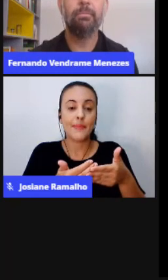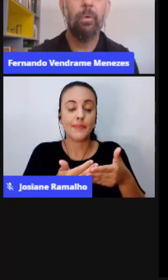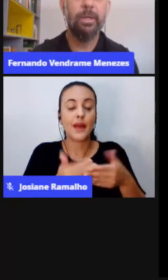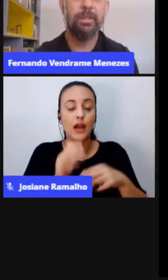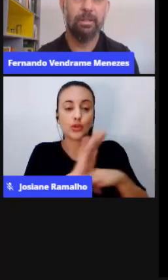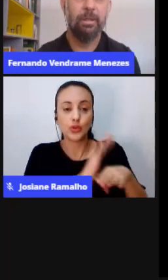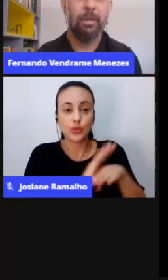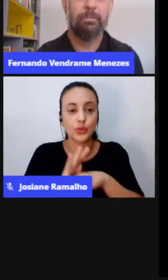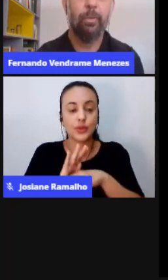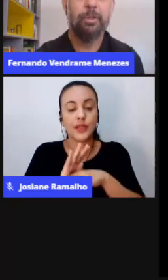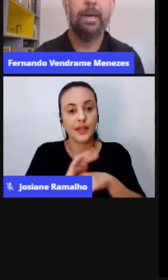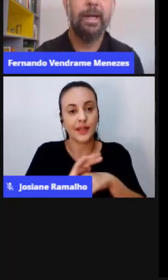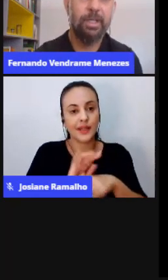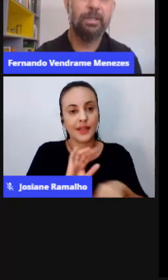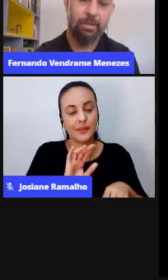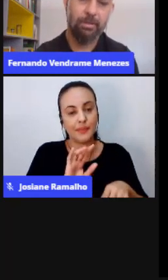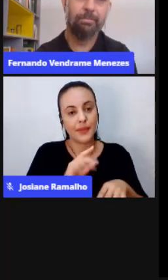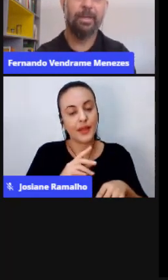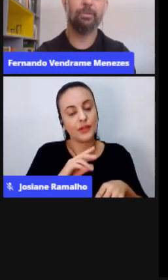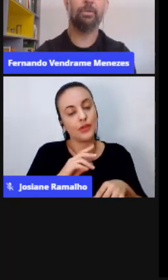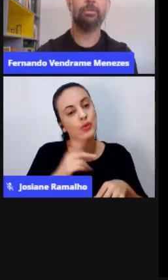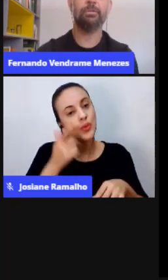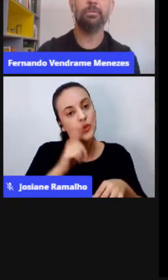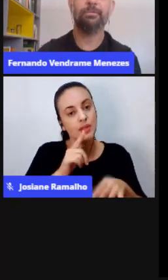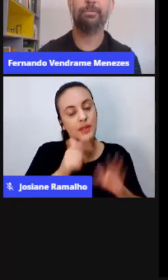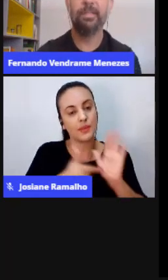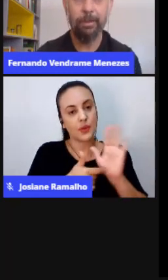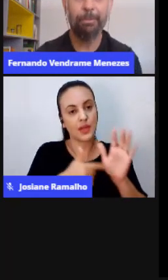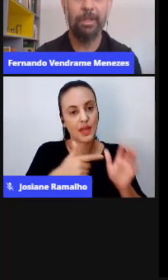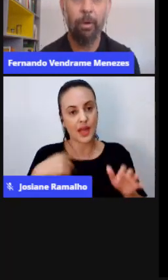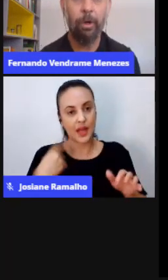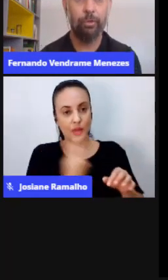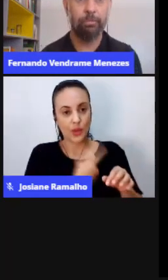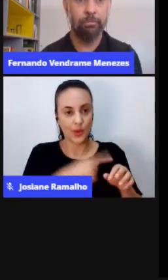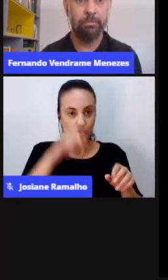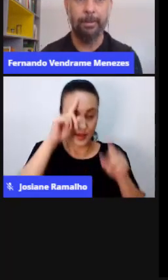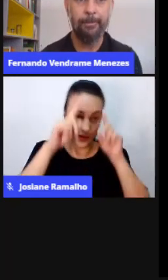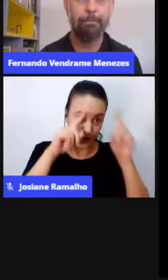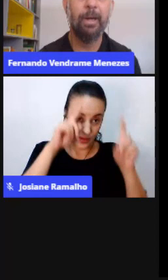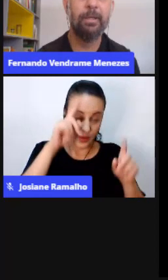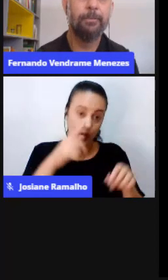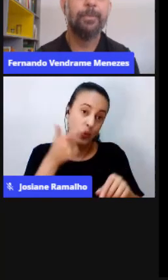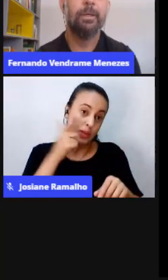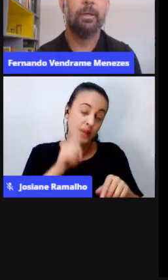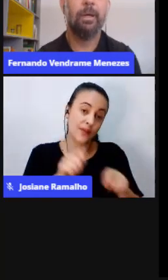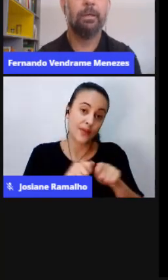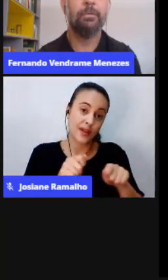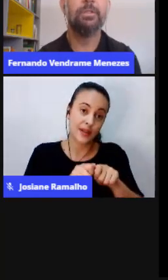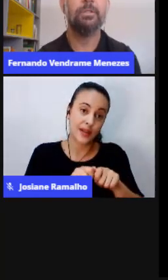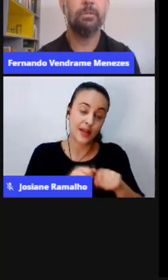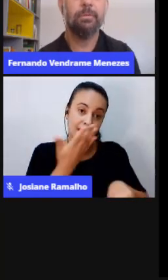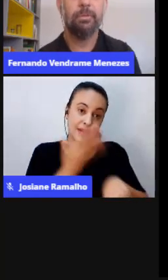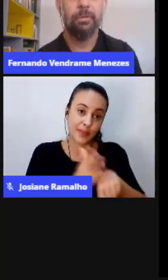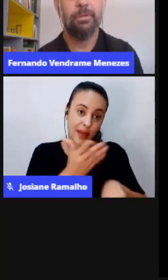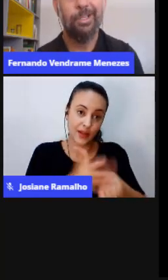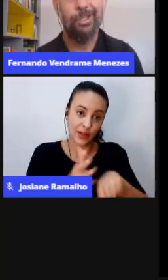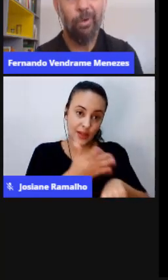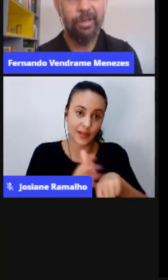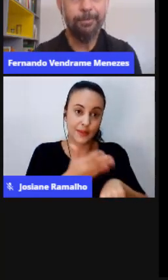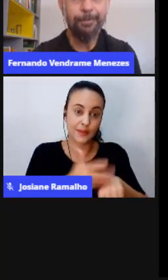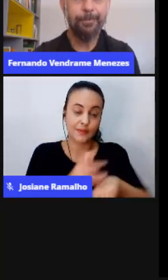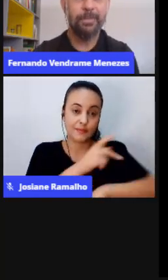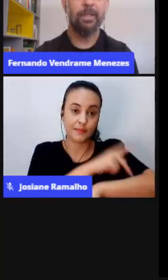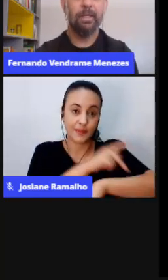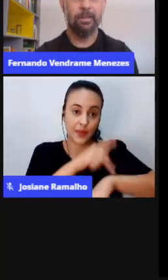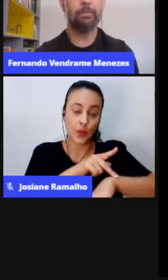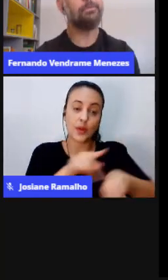traga boas práticas para o nosso fazer pedagógico e para o ensino da